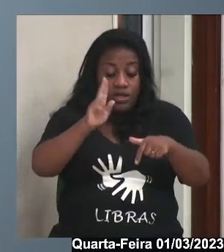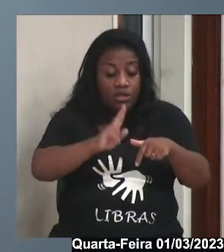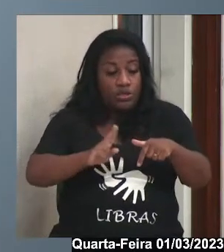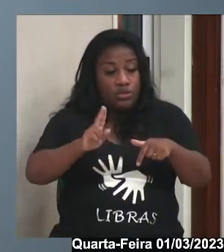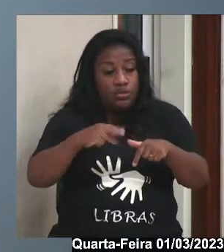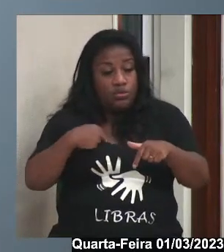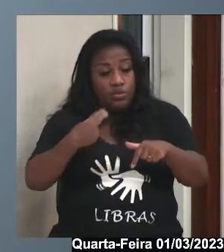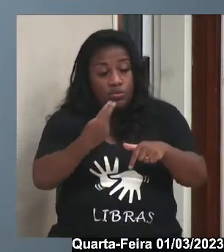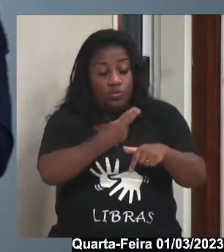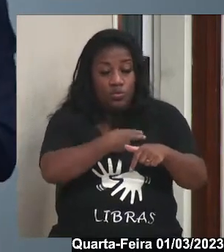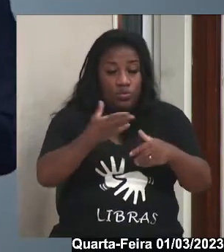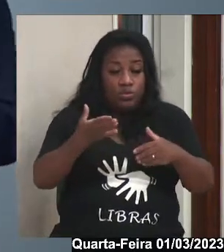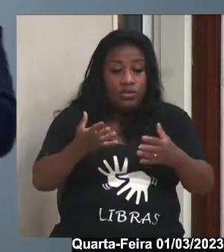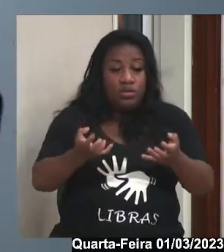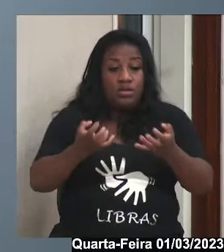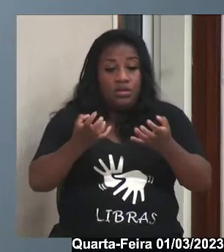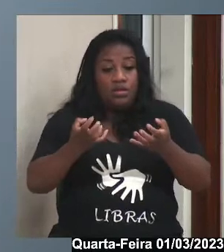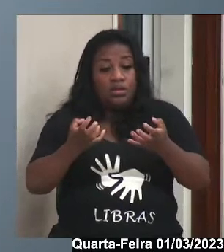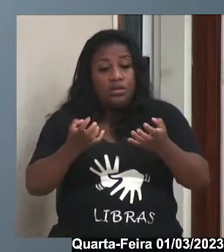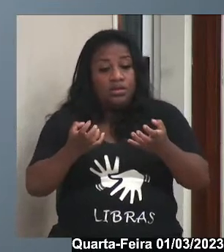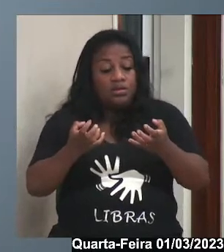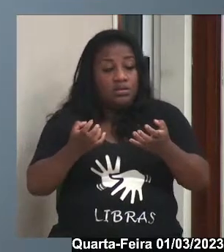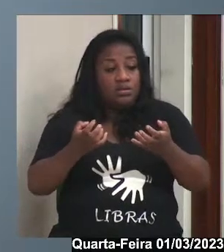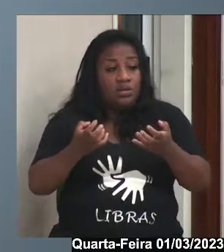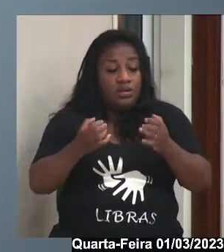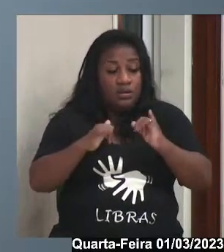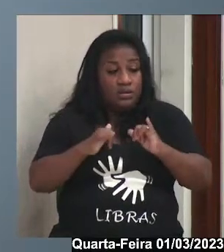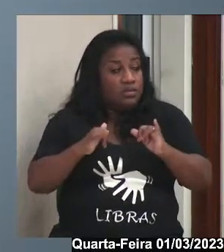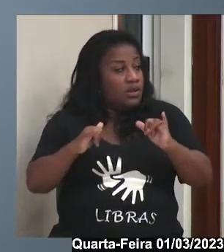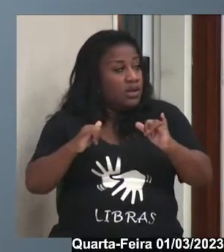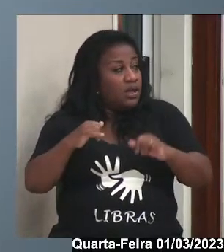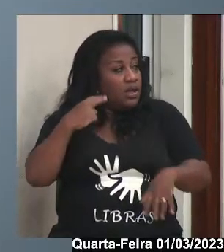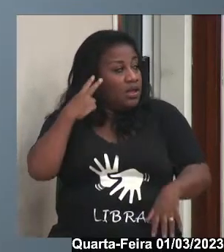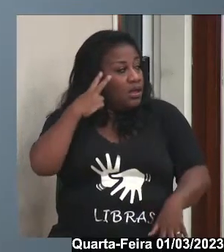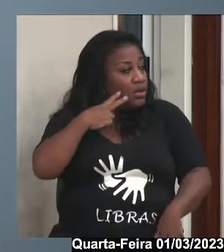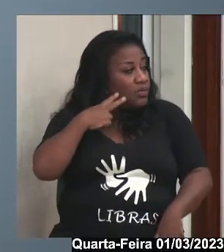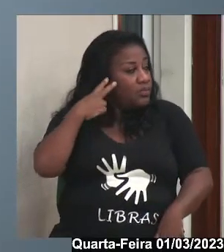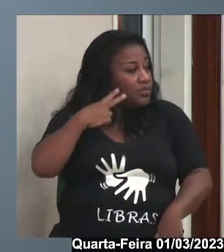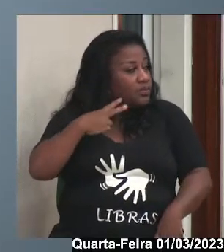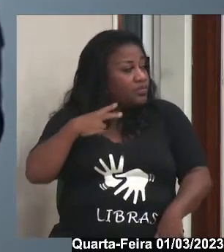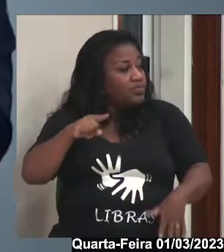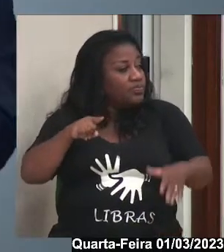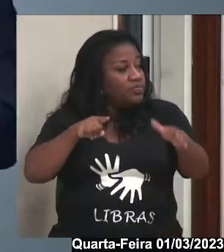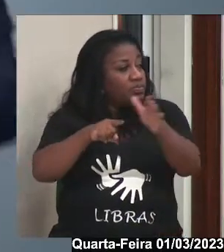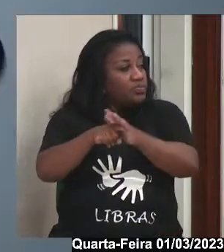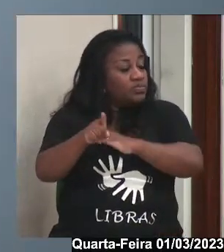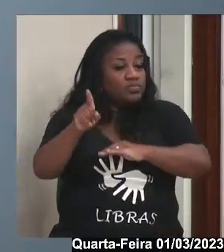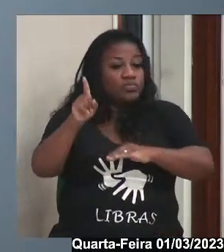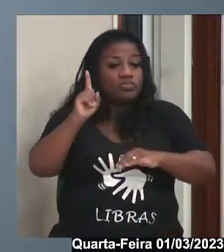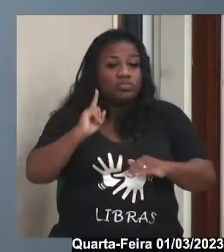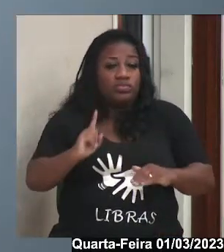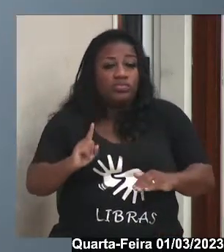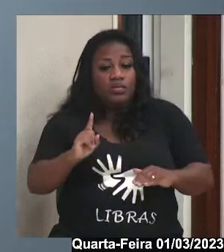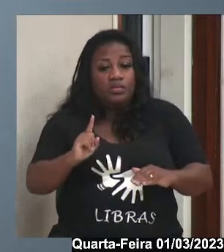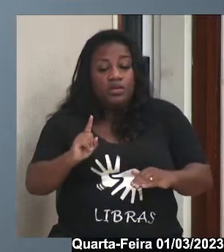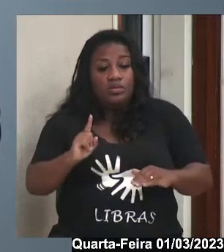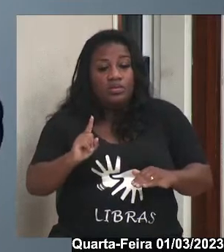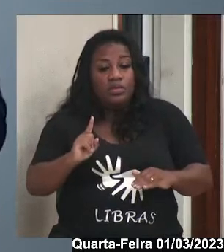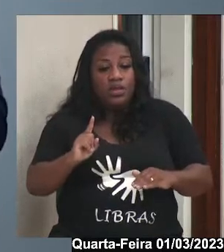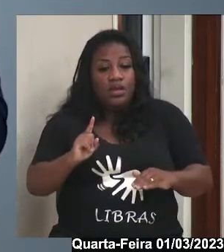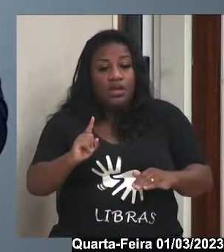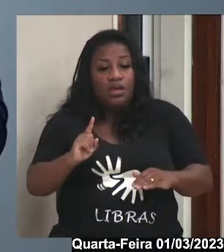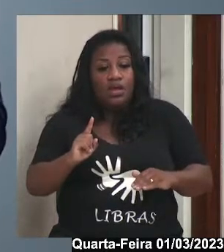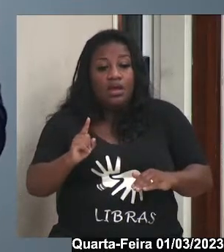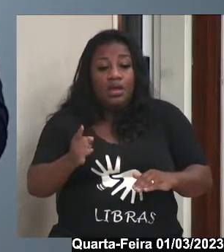de imposto. Eu gostaria de ver aqui os moralistas de goela, dessa casa de leis, questionar o mau uso do recurso